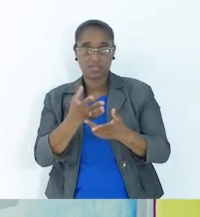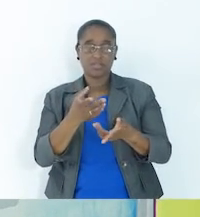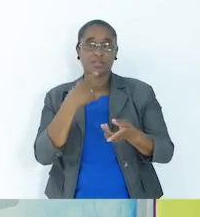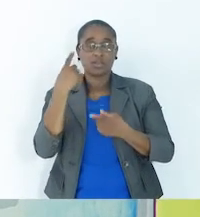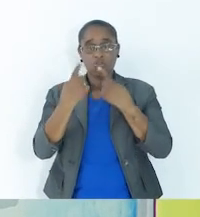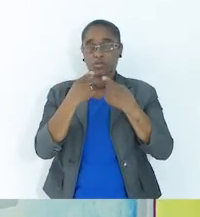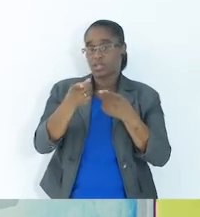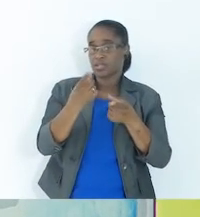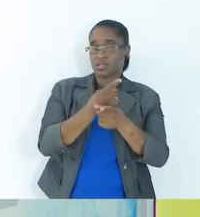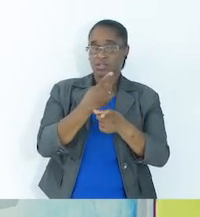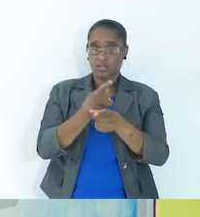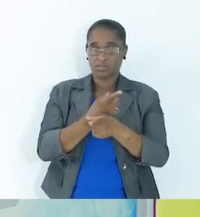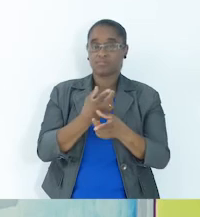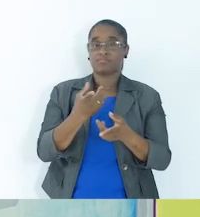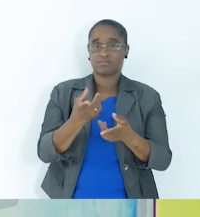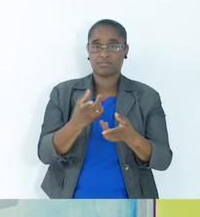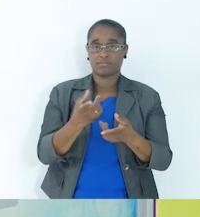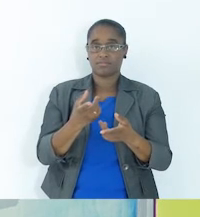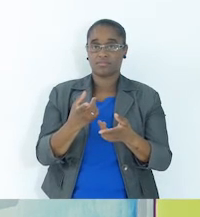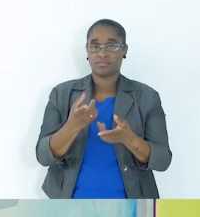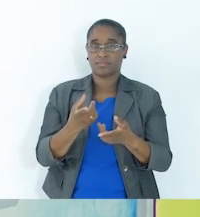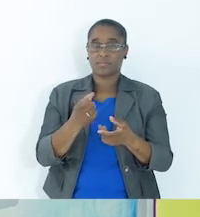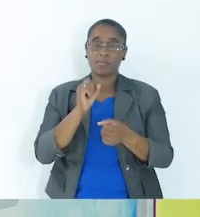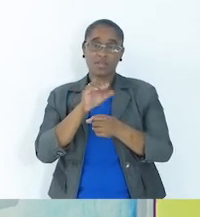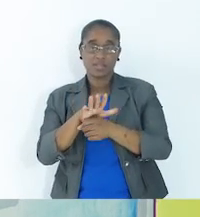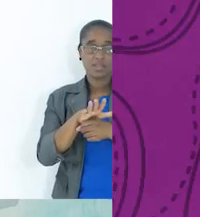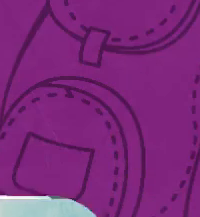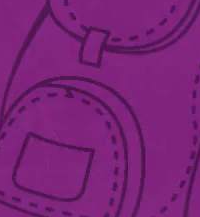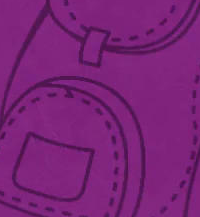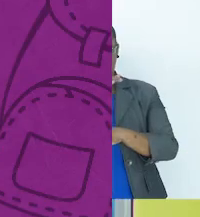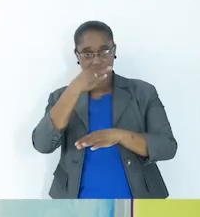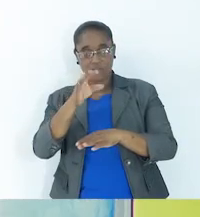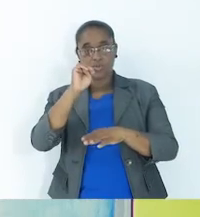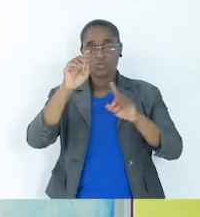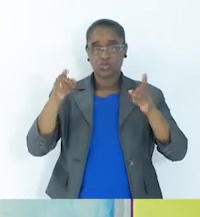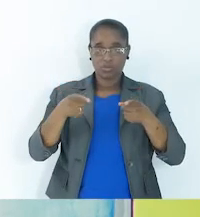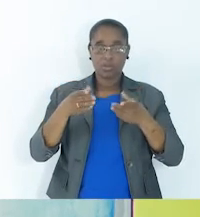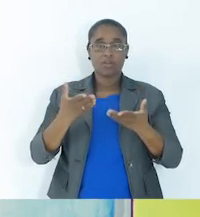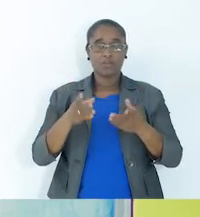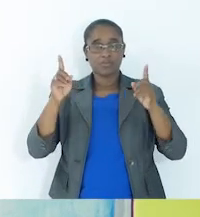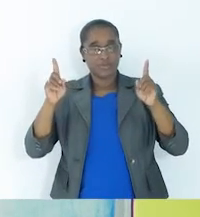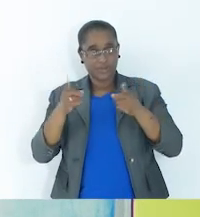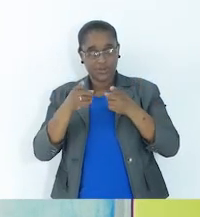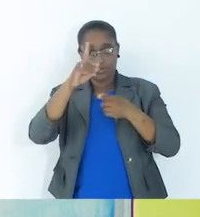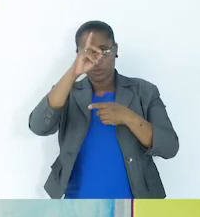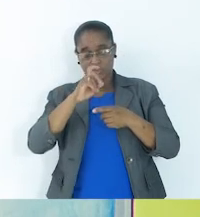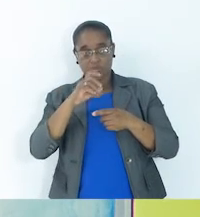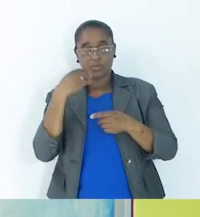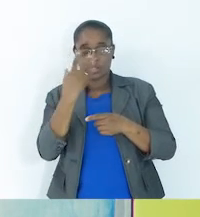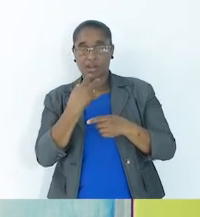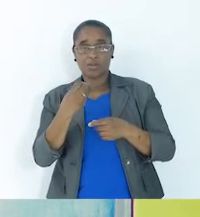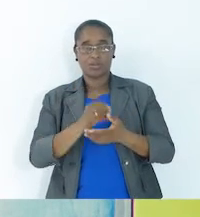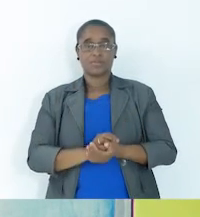dessas características diz que a mensagem é subjetiva. Vamos para a síntese.